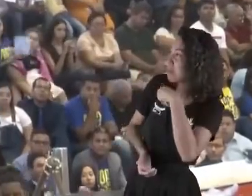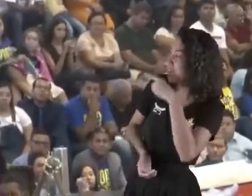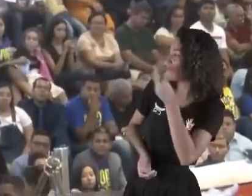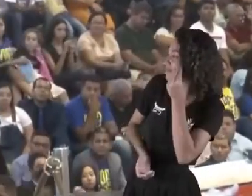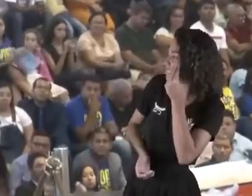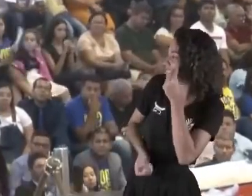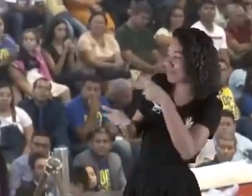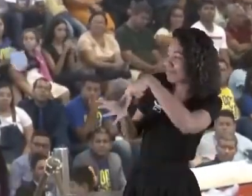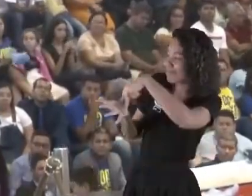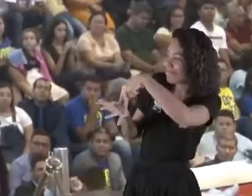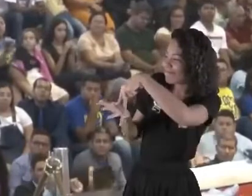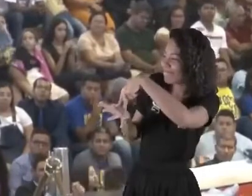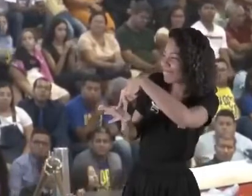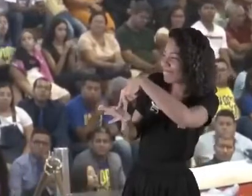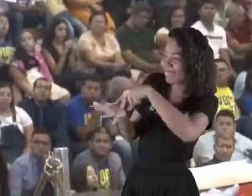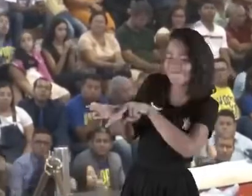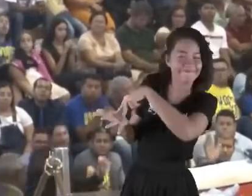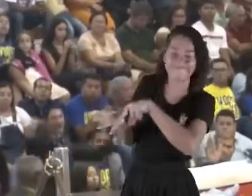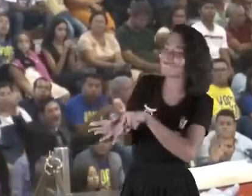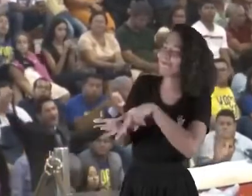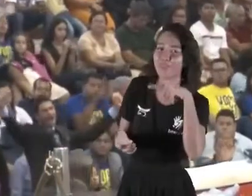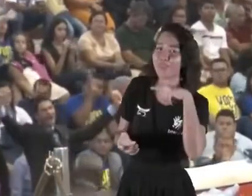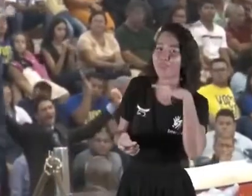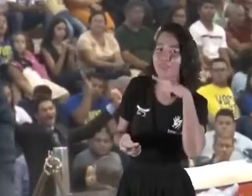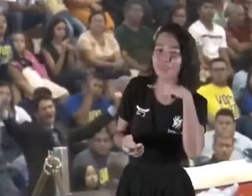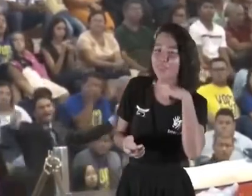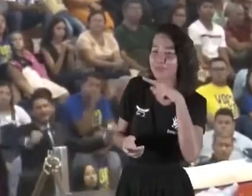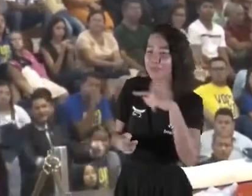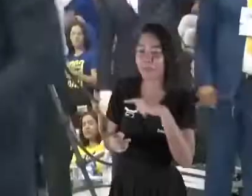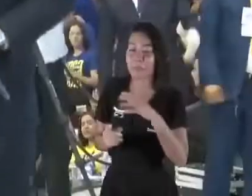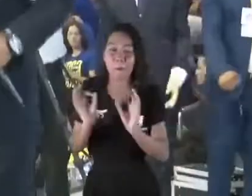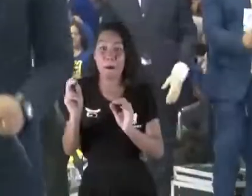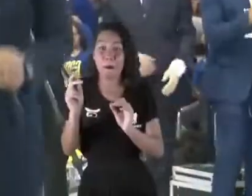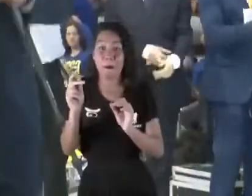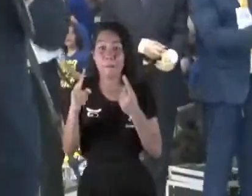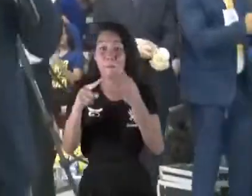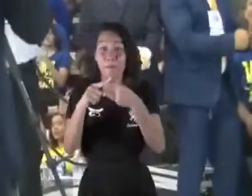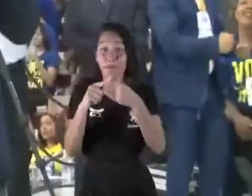a inveja que derruba aquele que